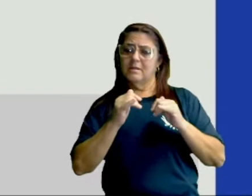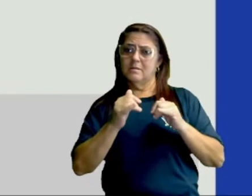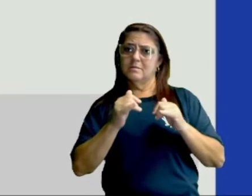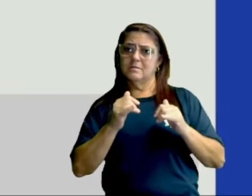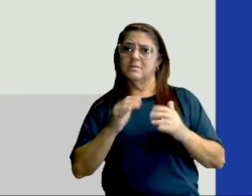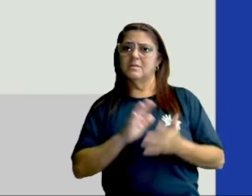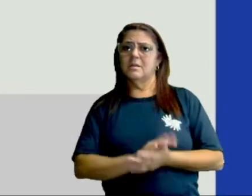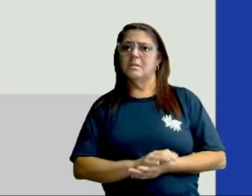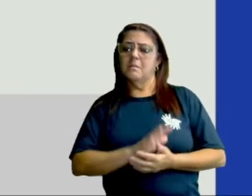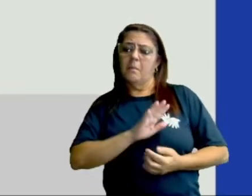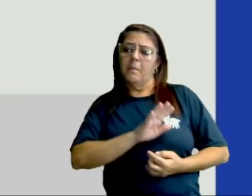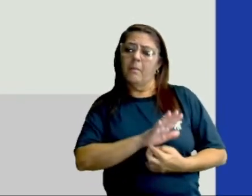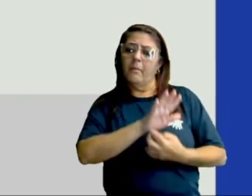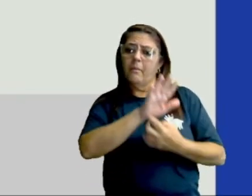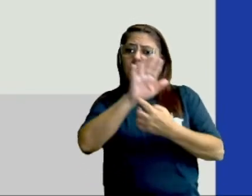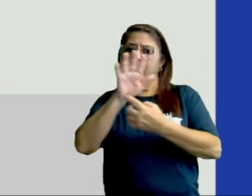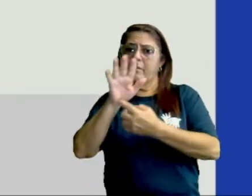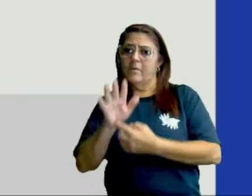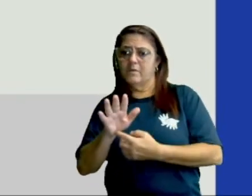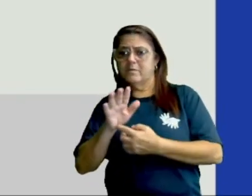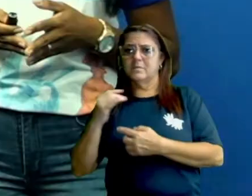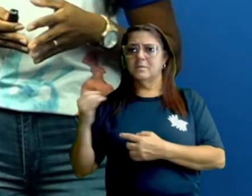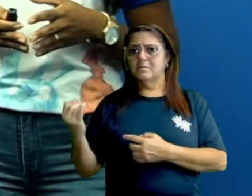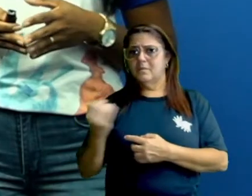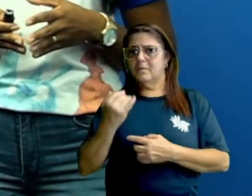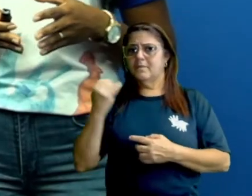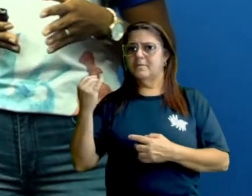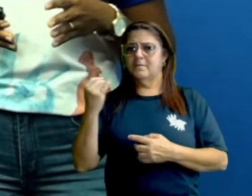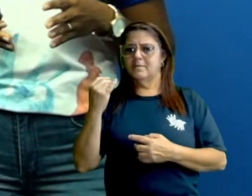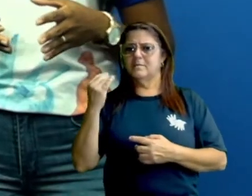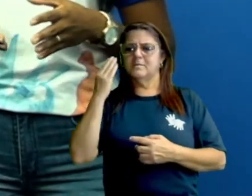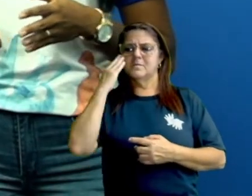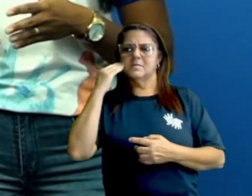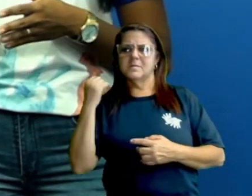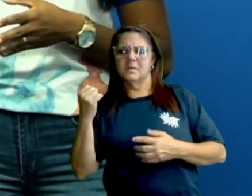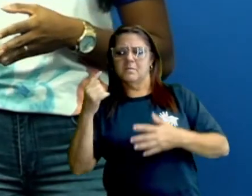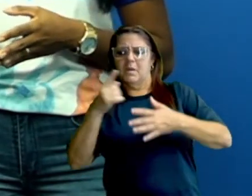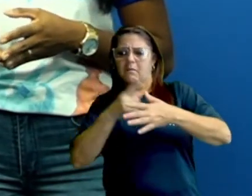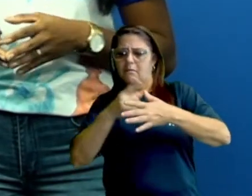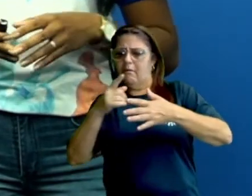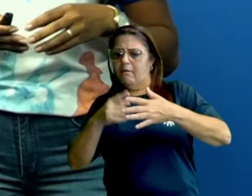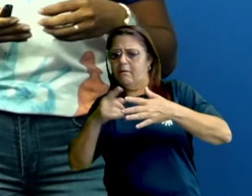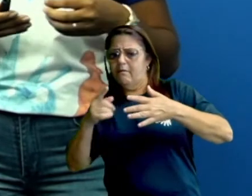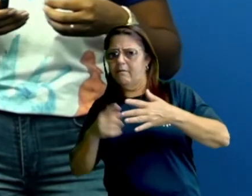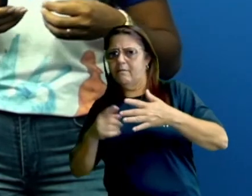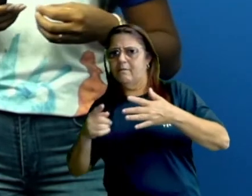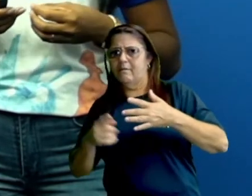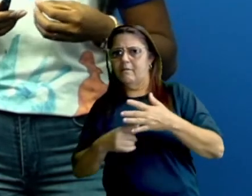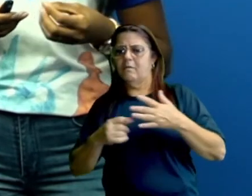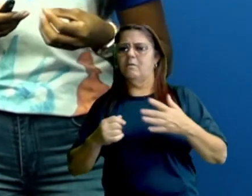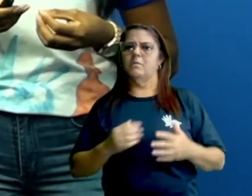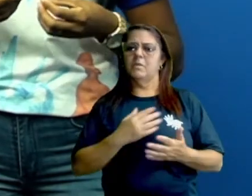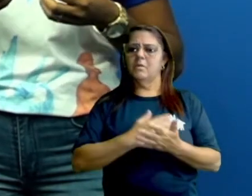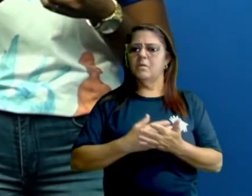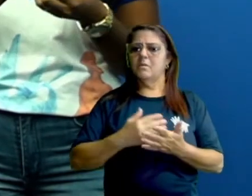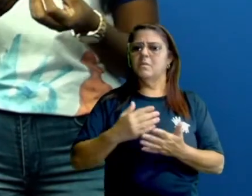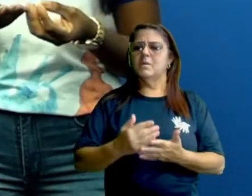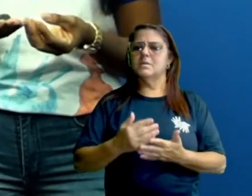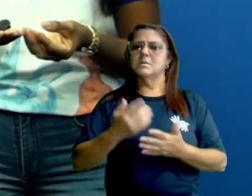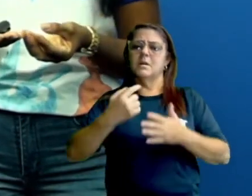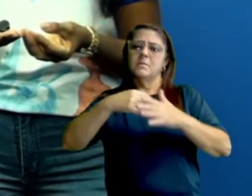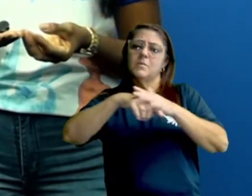melhor do que apresentá-los. Então, vamos saber um pouquinho sobre cada um deles para a gente começar